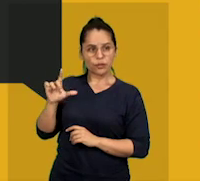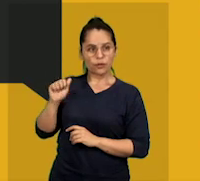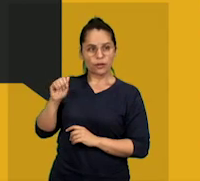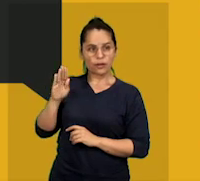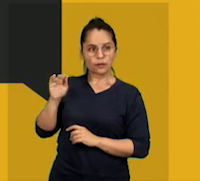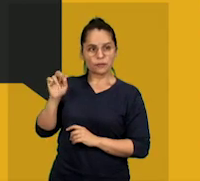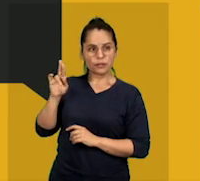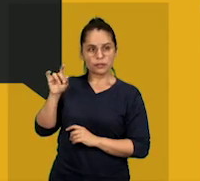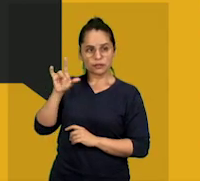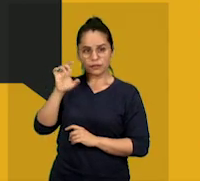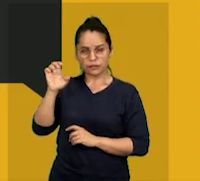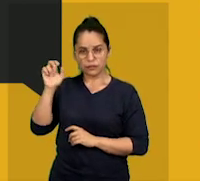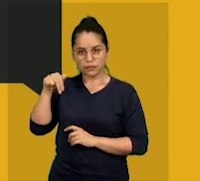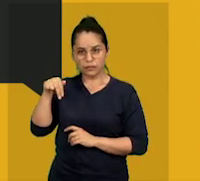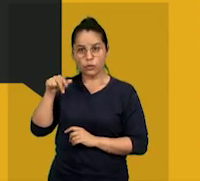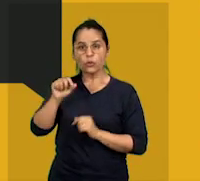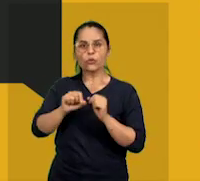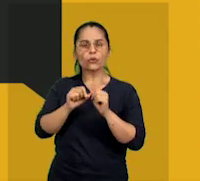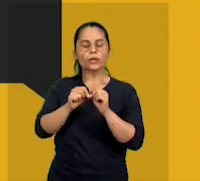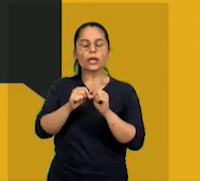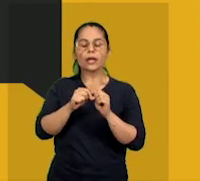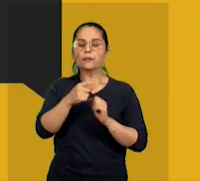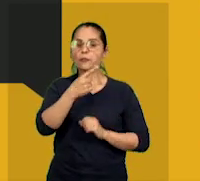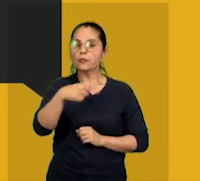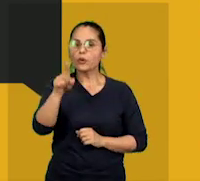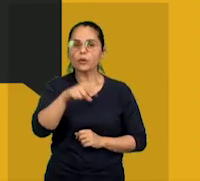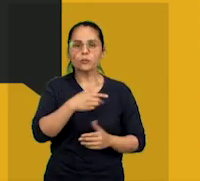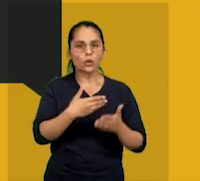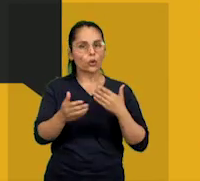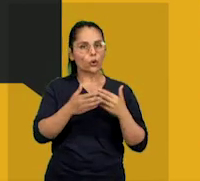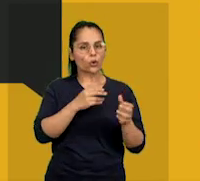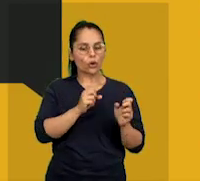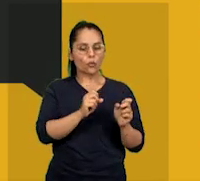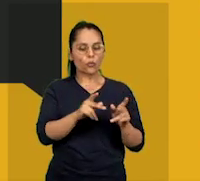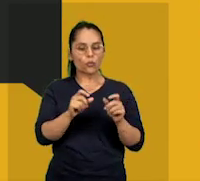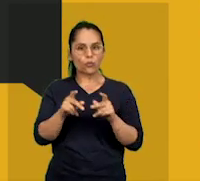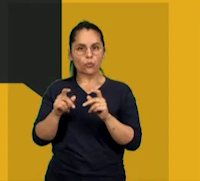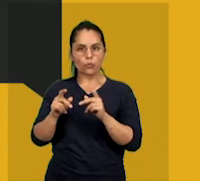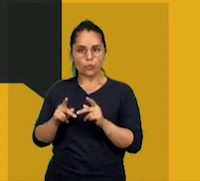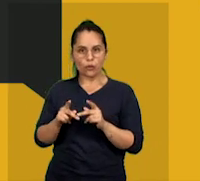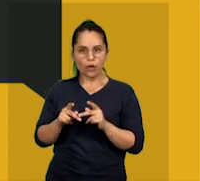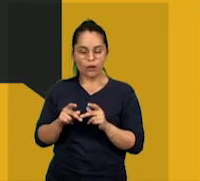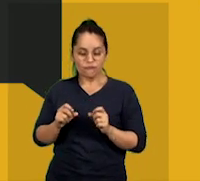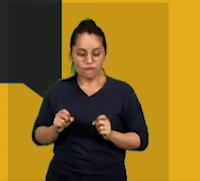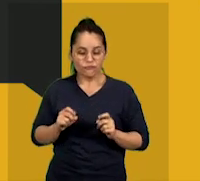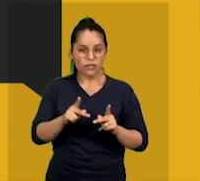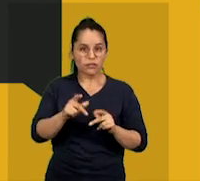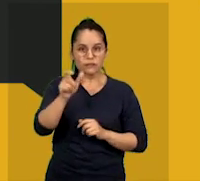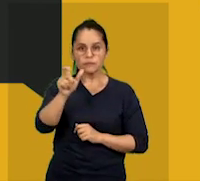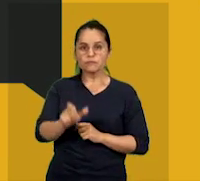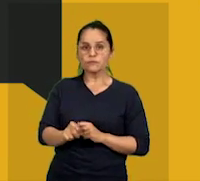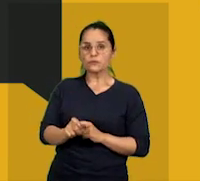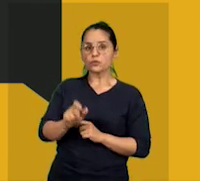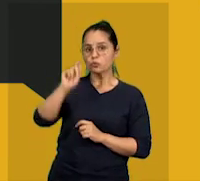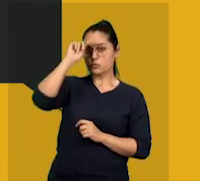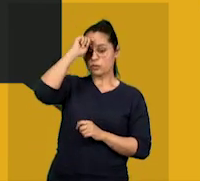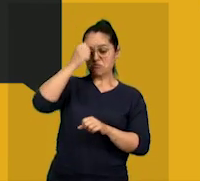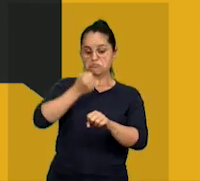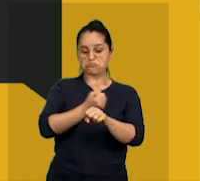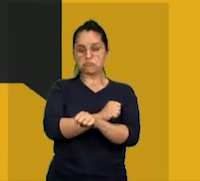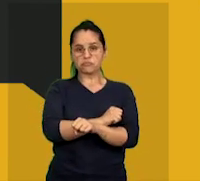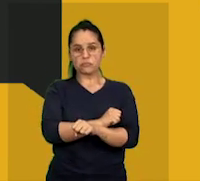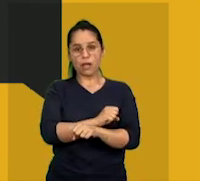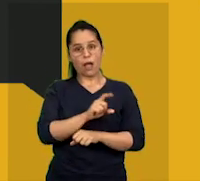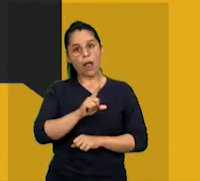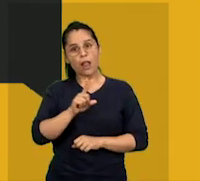Bill Aberdeen proibia qualquer comércio de escravizados no Oceano Atlântico. Então, se